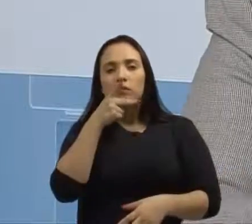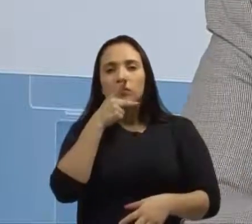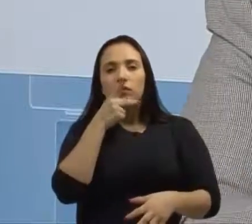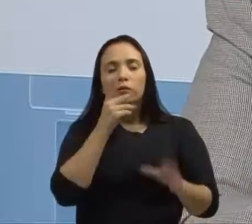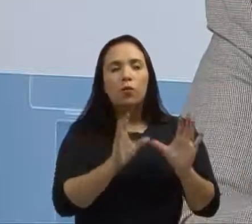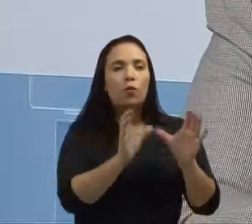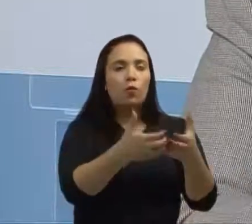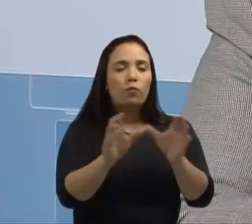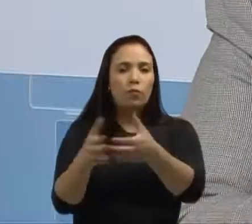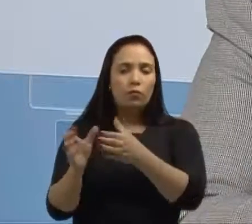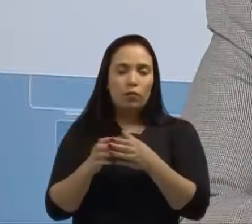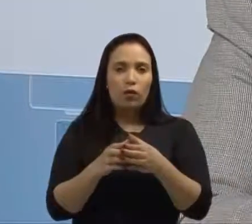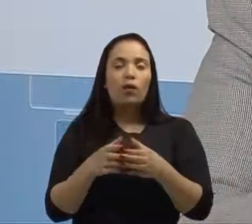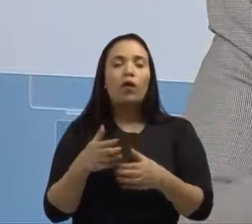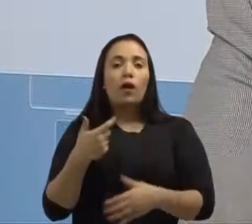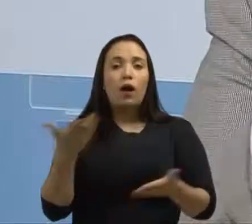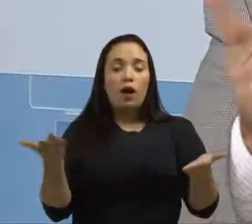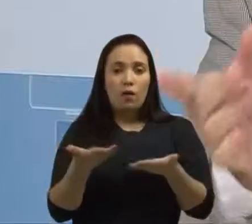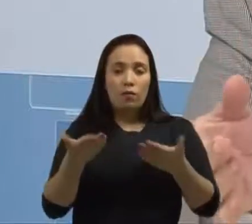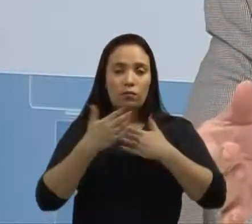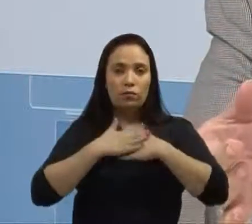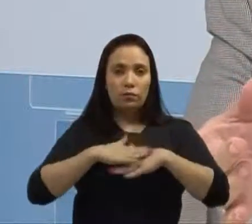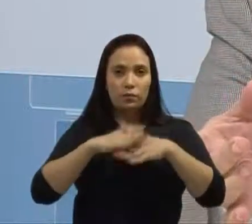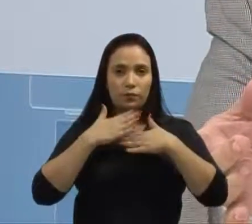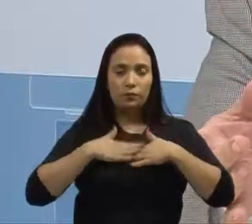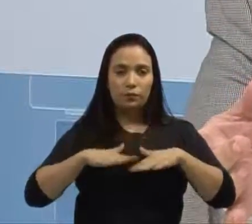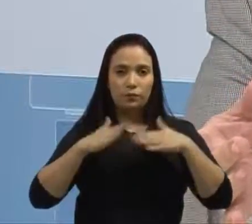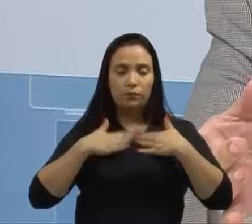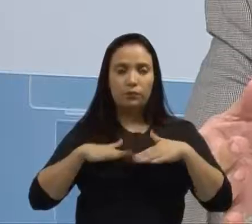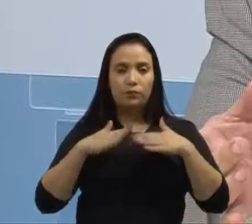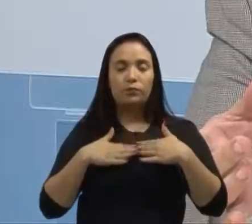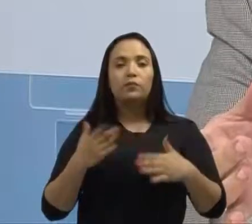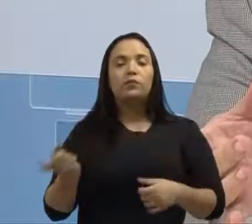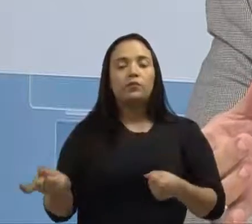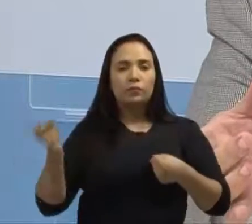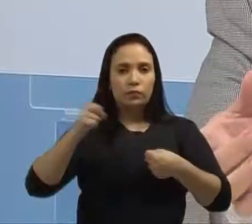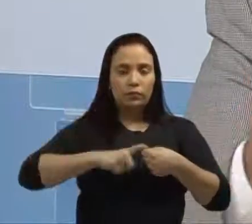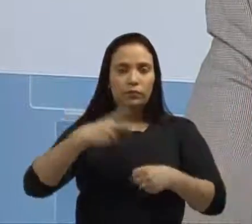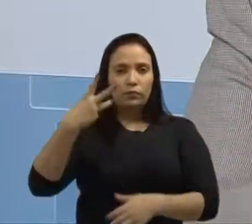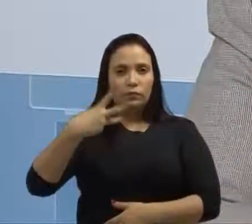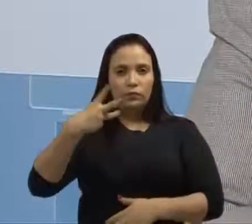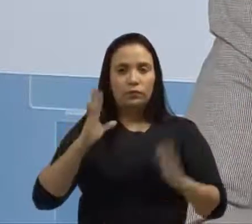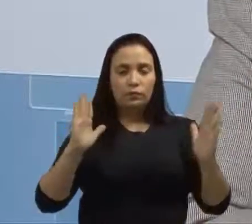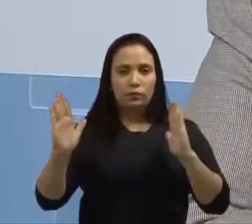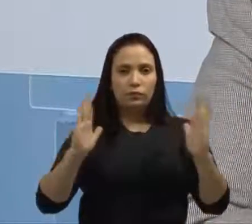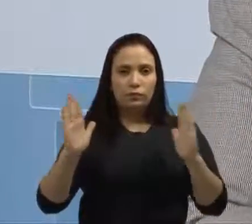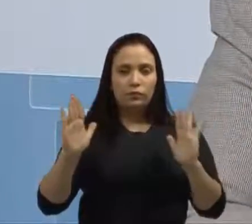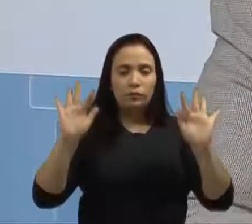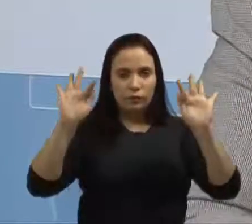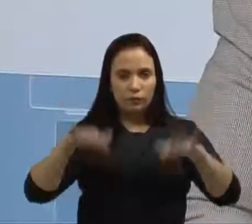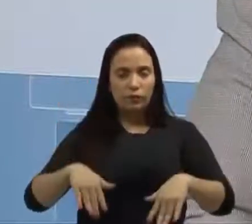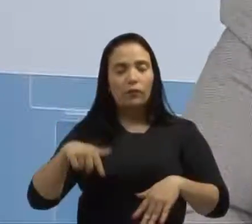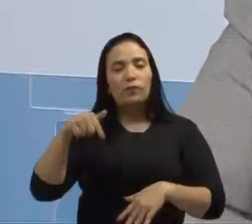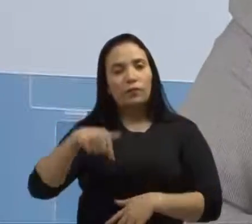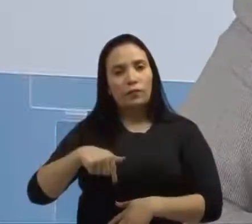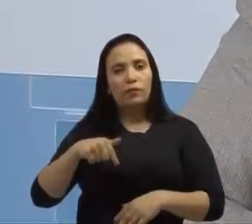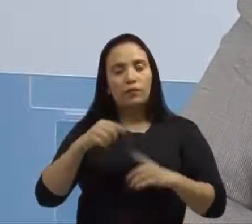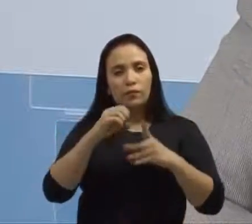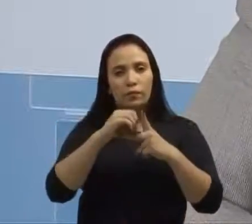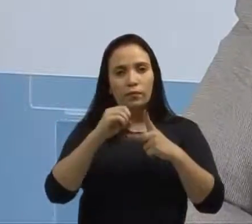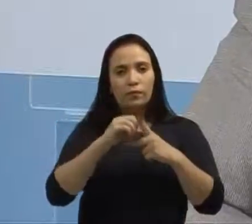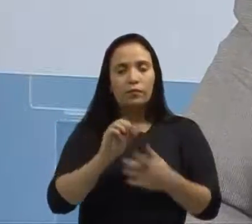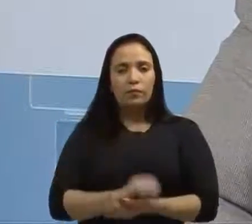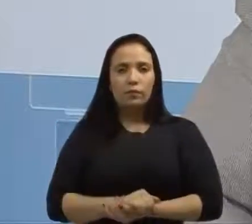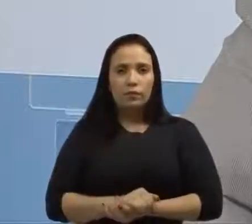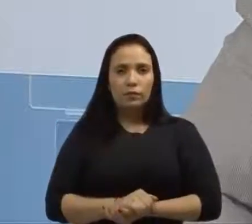estão se definindo. Eu vou para o intervalo, rapidamente, volto já com o terceiro e último bloco do programa Pela